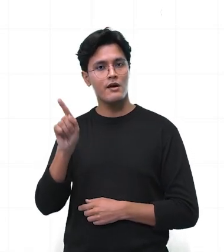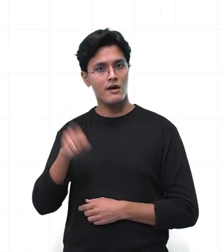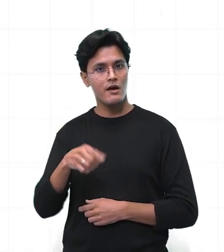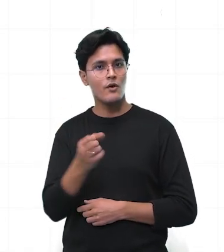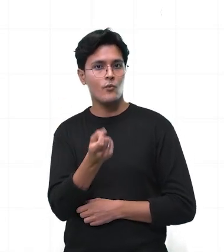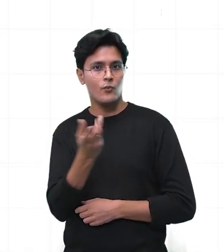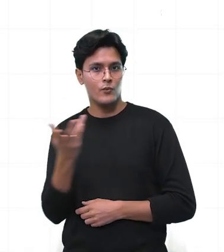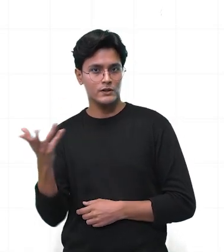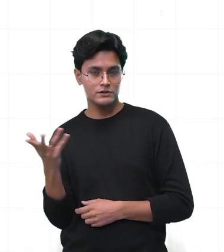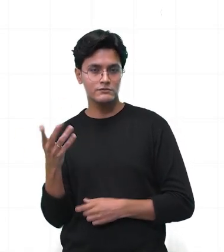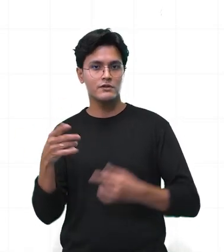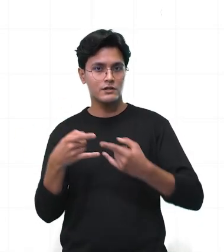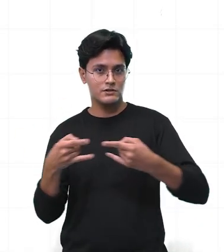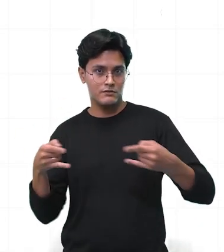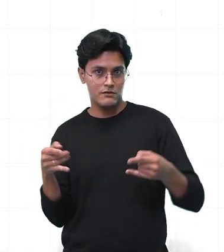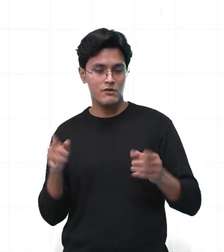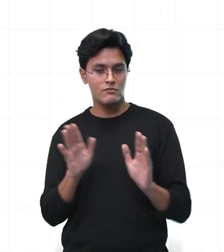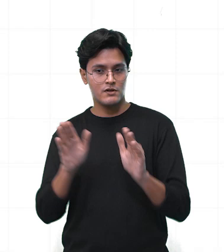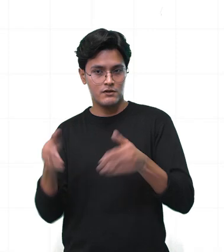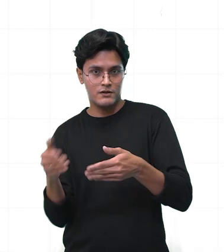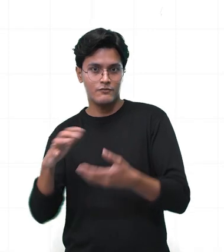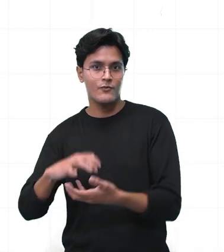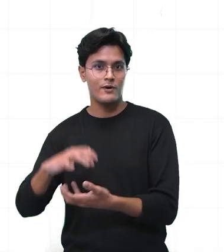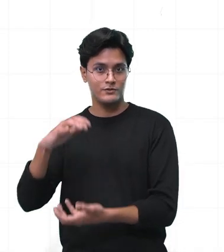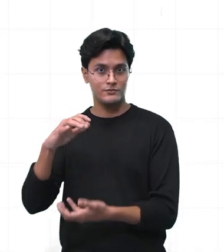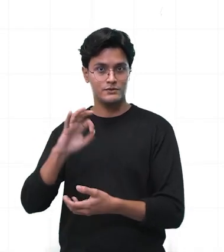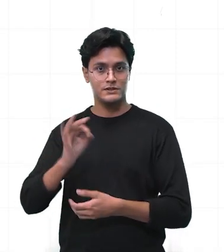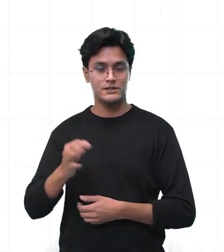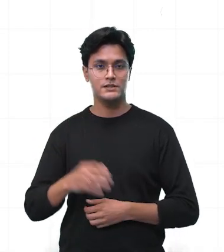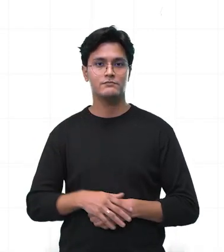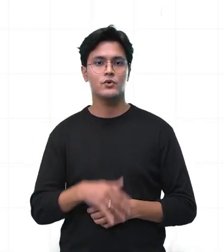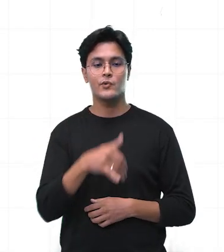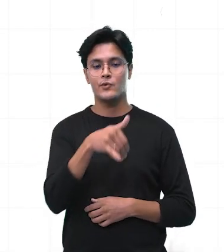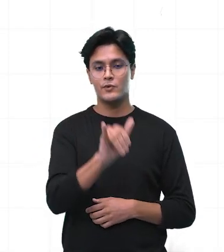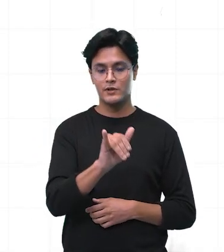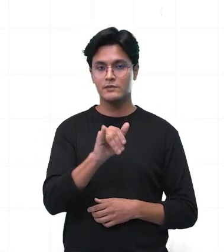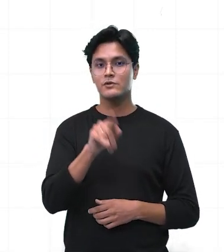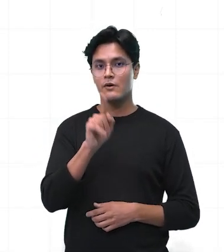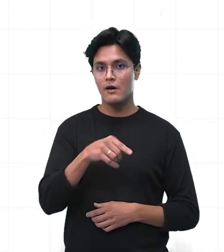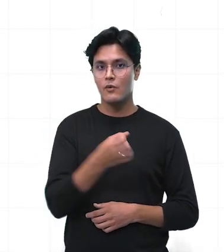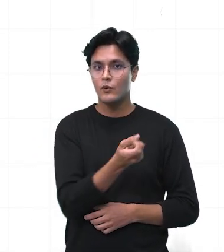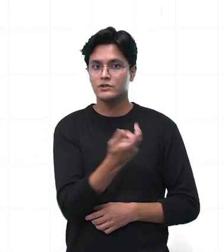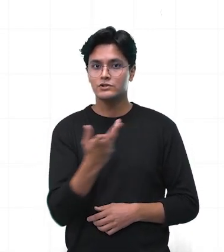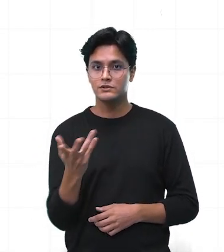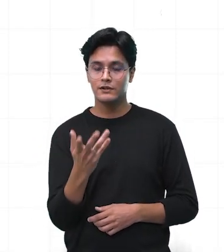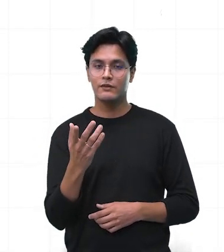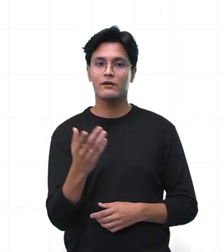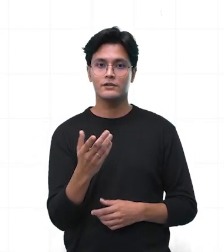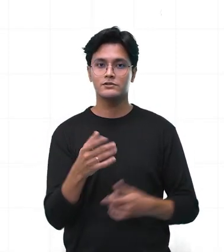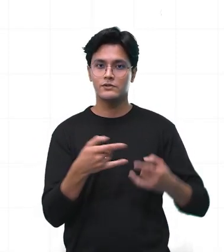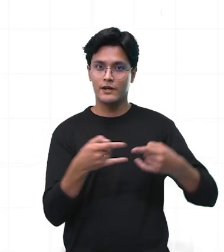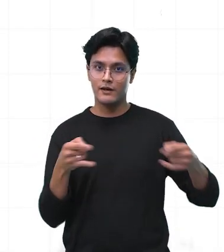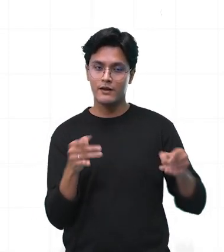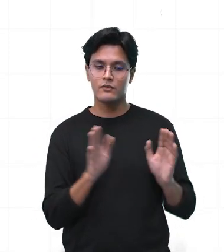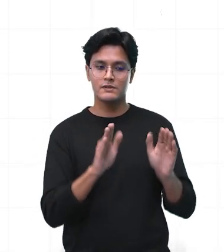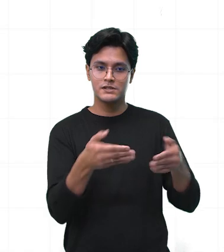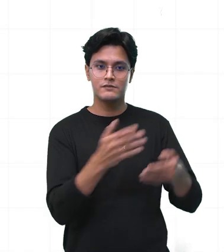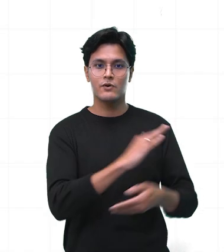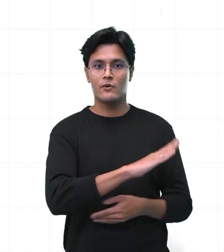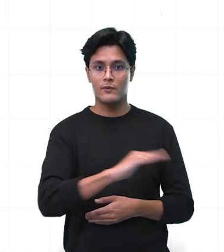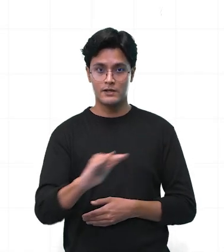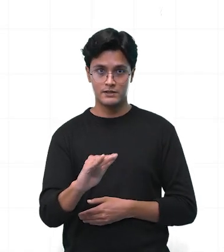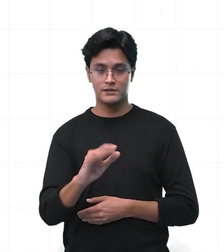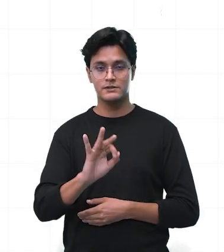para adultos e Y é a quantidade de ingressos para crianças. Então, qual o total? Eu vou